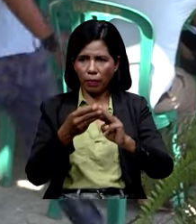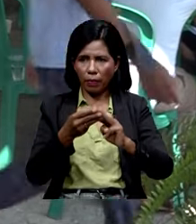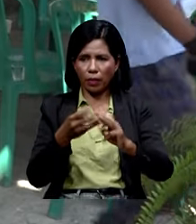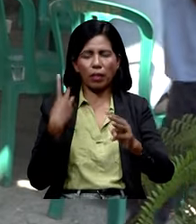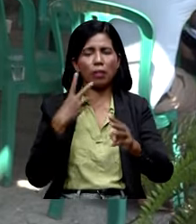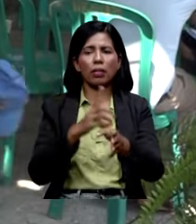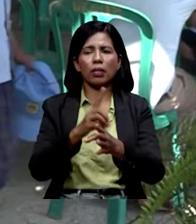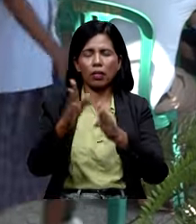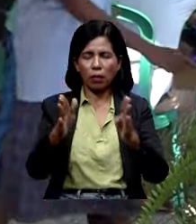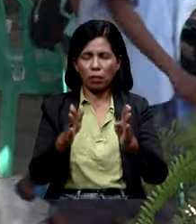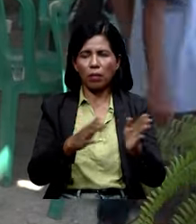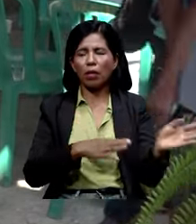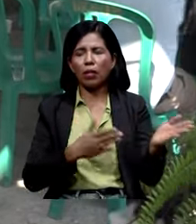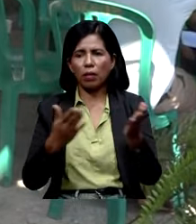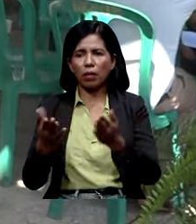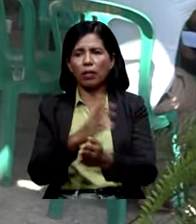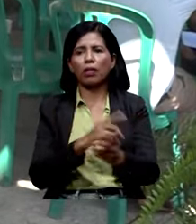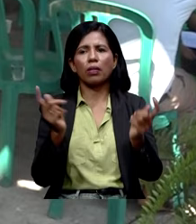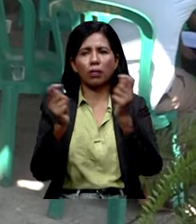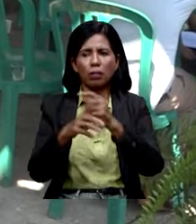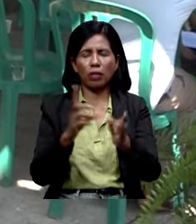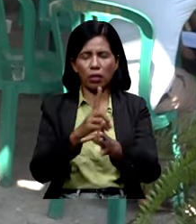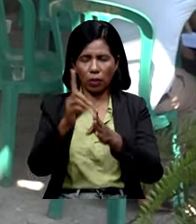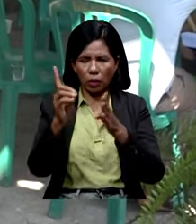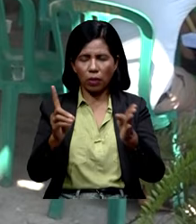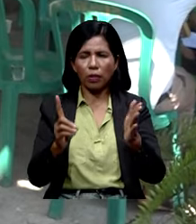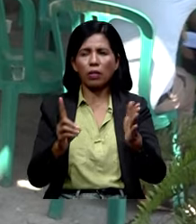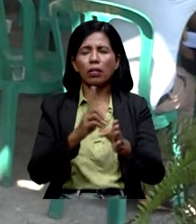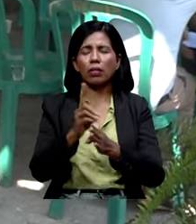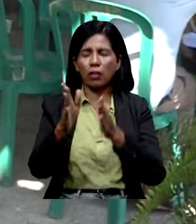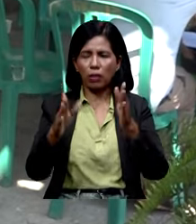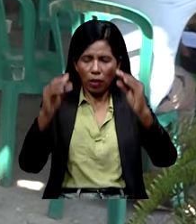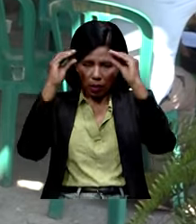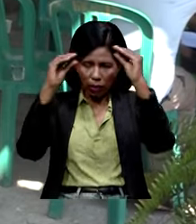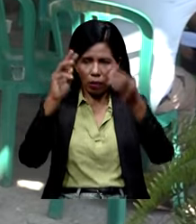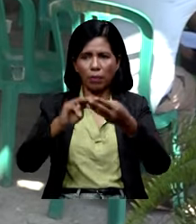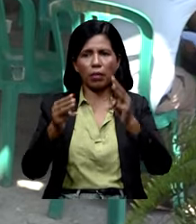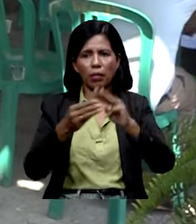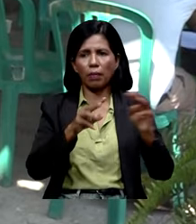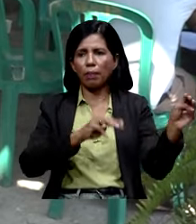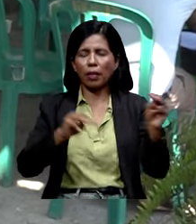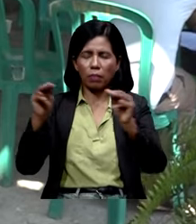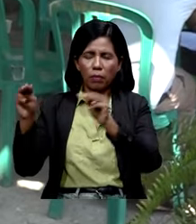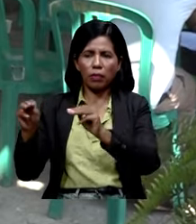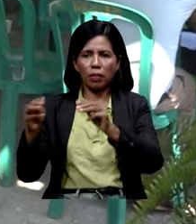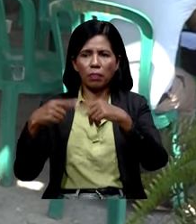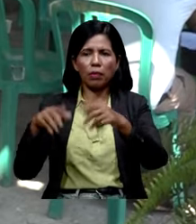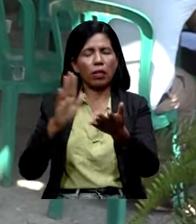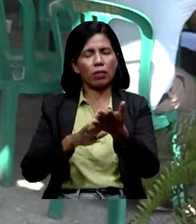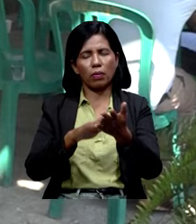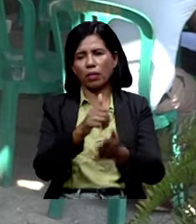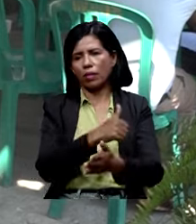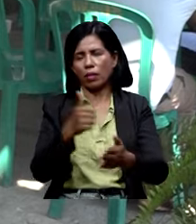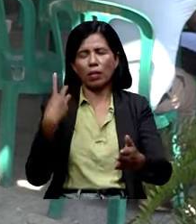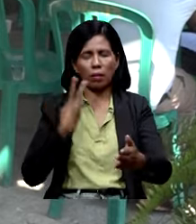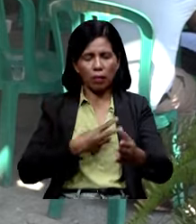mim é diretor maclori como foi lá troca diretor então a mim é diretor e Anoreng matematika ni mudah tefali bayi ha sekolah selo kantong. Amin